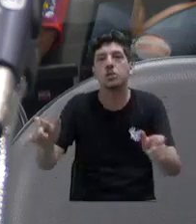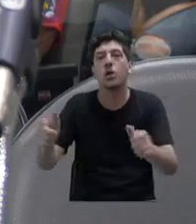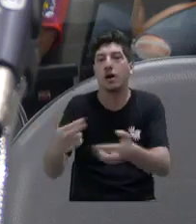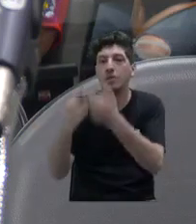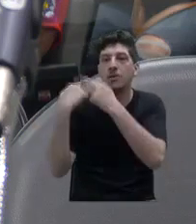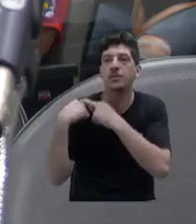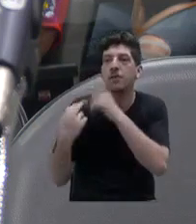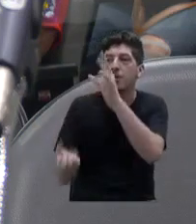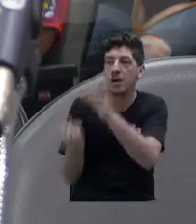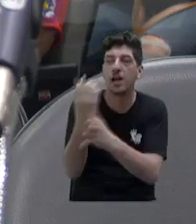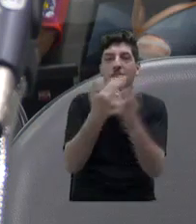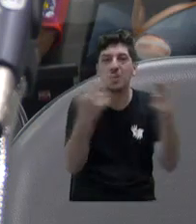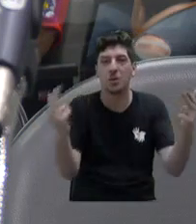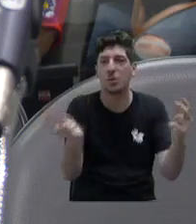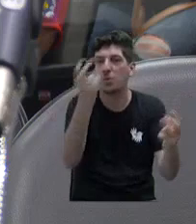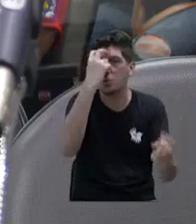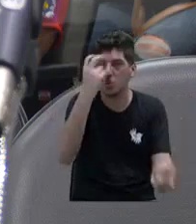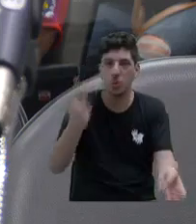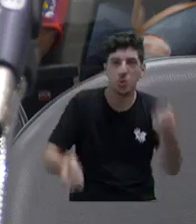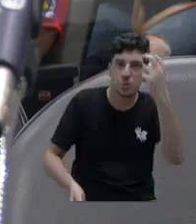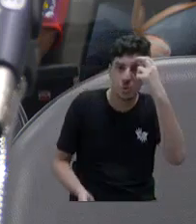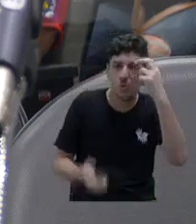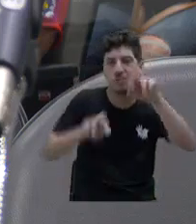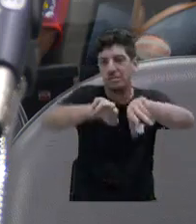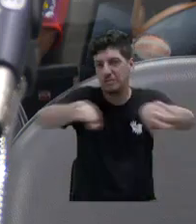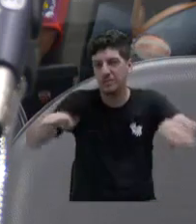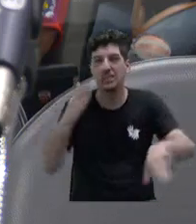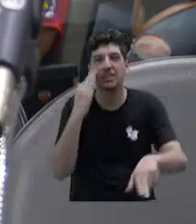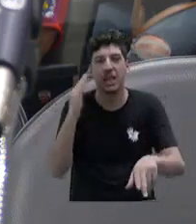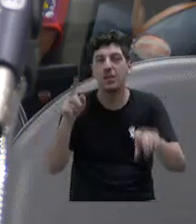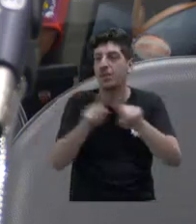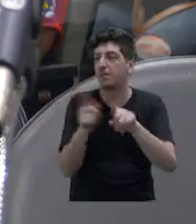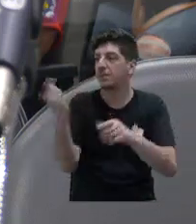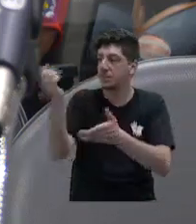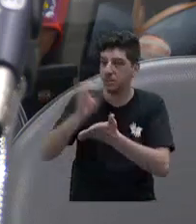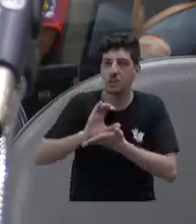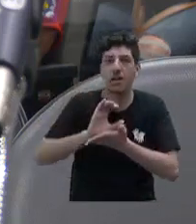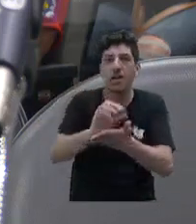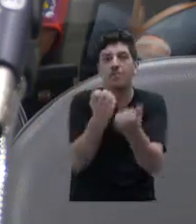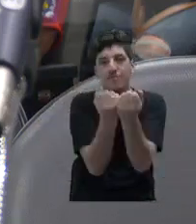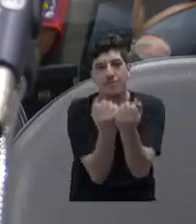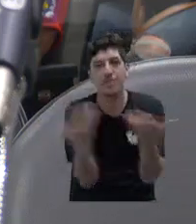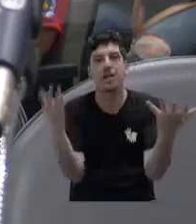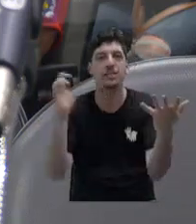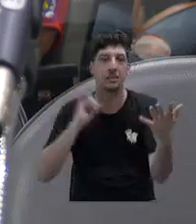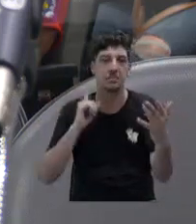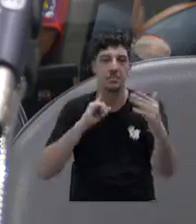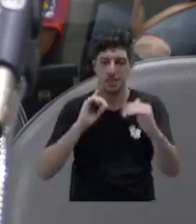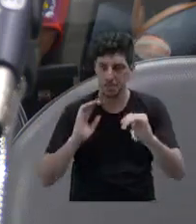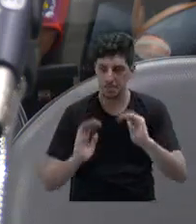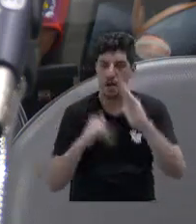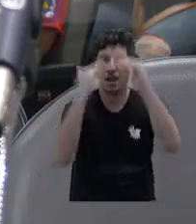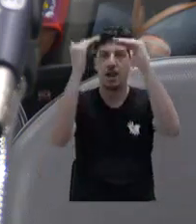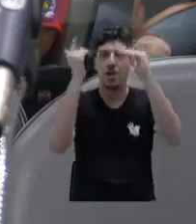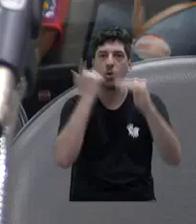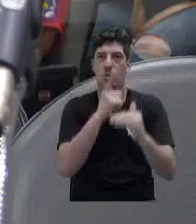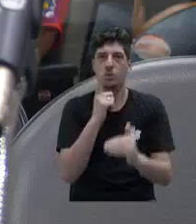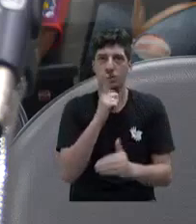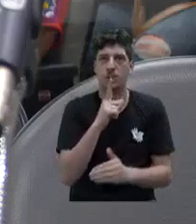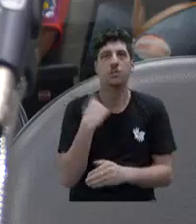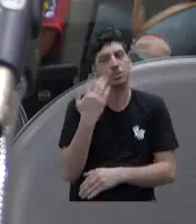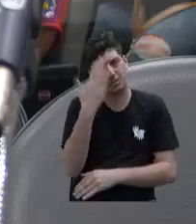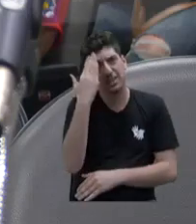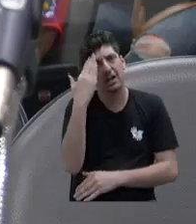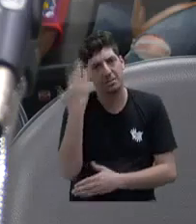recursos eles deixem a nossa Minas Gerais, né, gente, mais plena do que a gente sabe fazer muito bem,